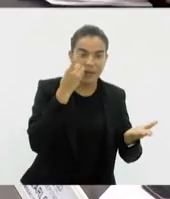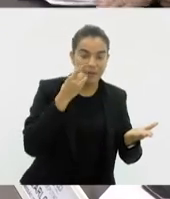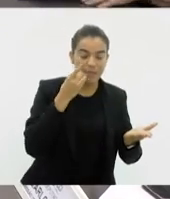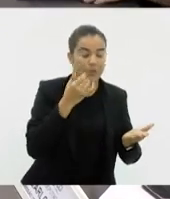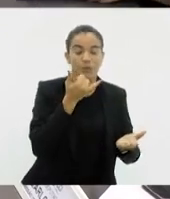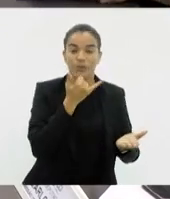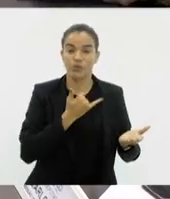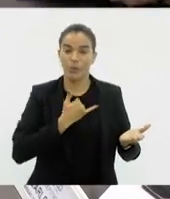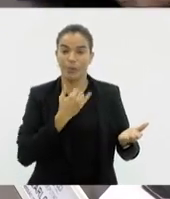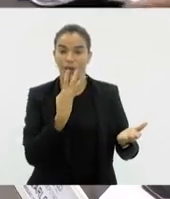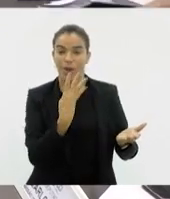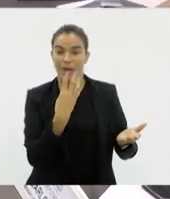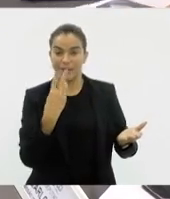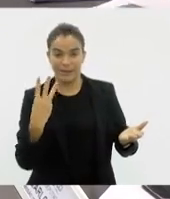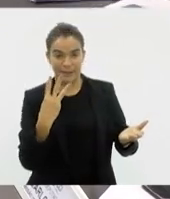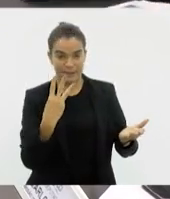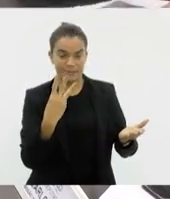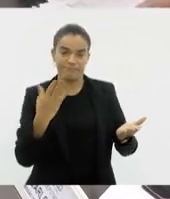45 não, 43.